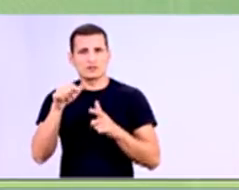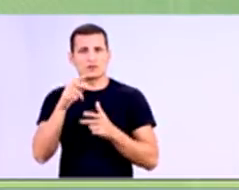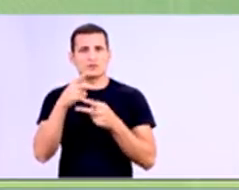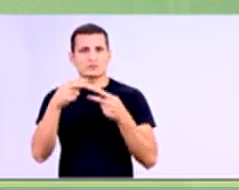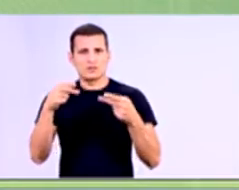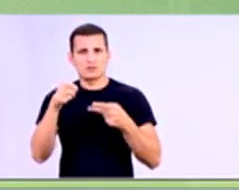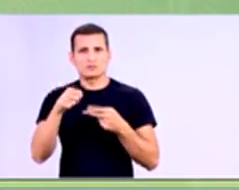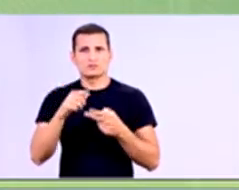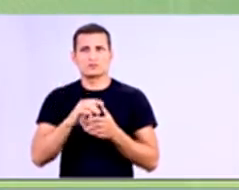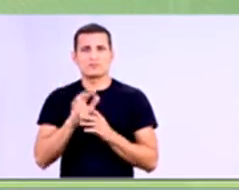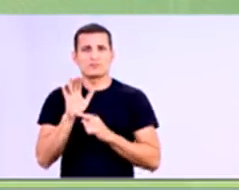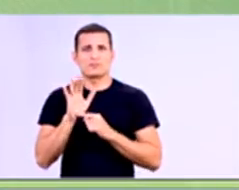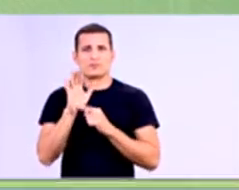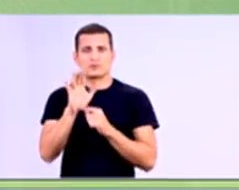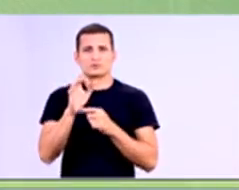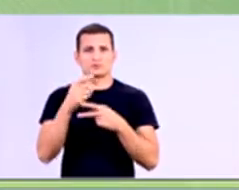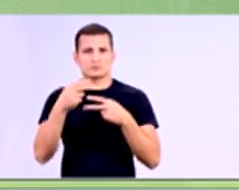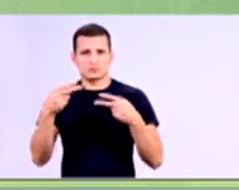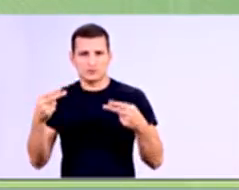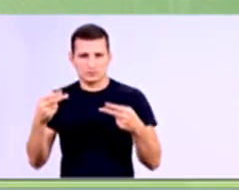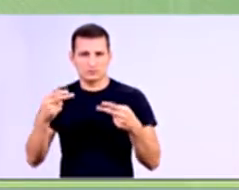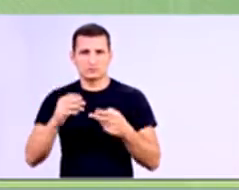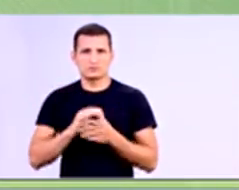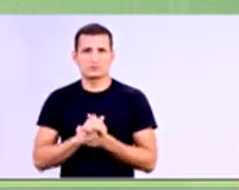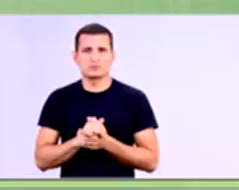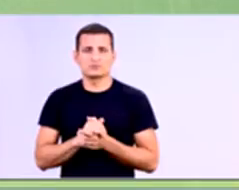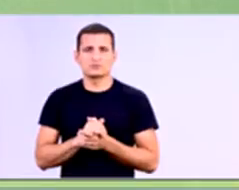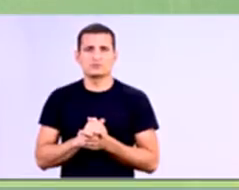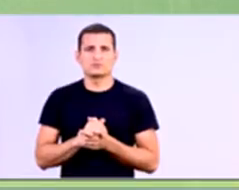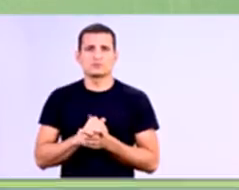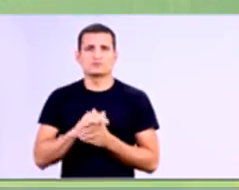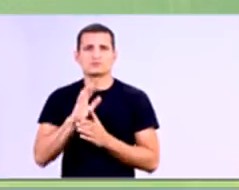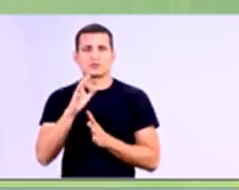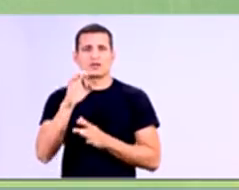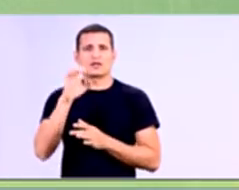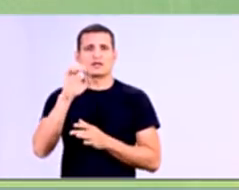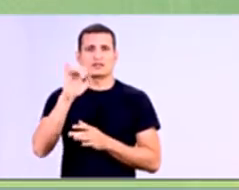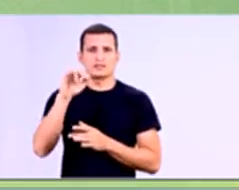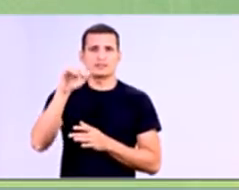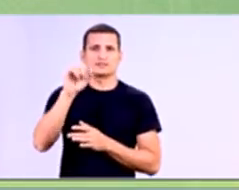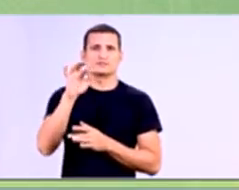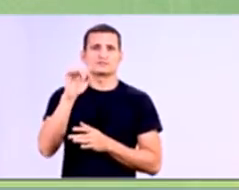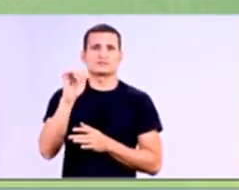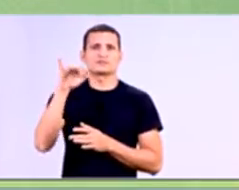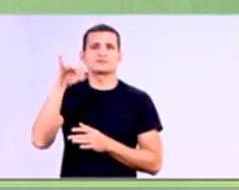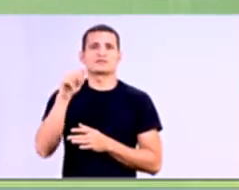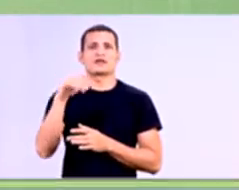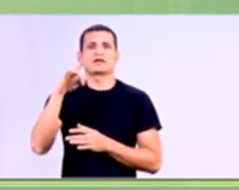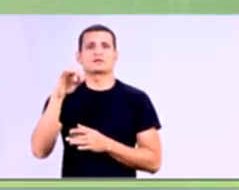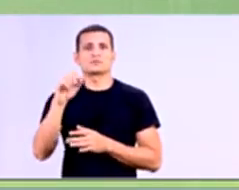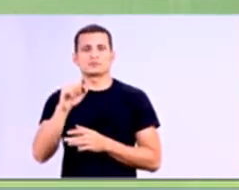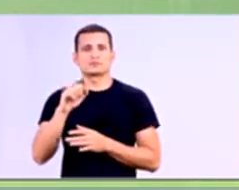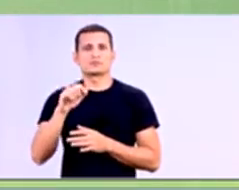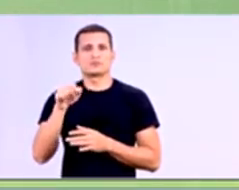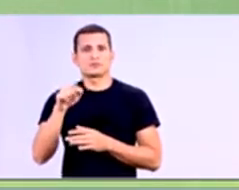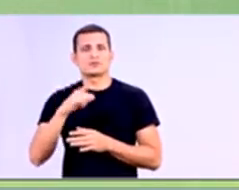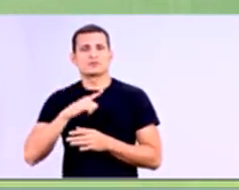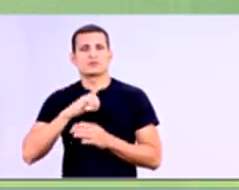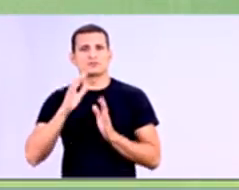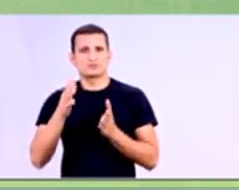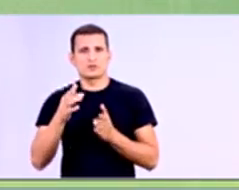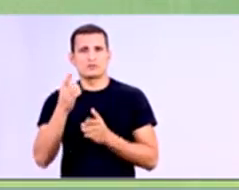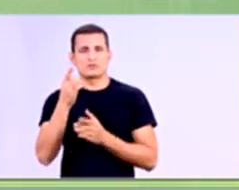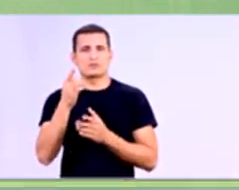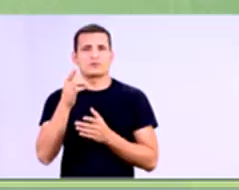de objetos mostra os objetos que foram instanciados, ou seja, eu já tenho uma instância, eu já tenho